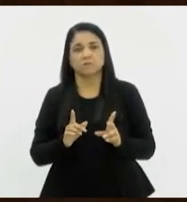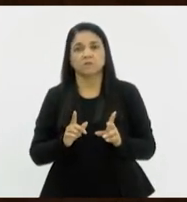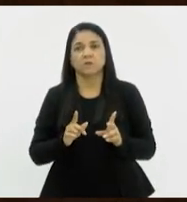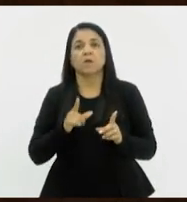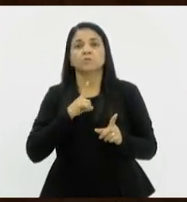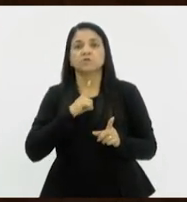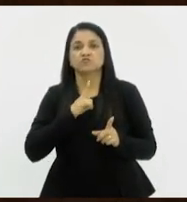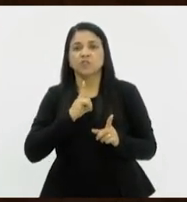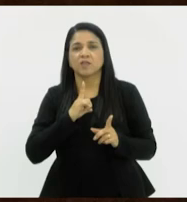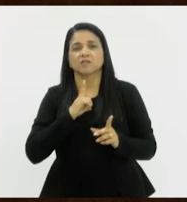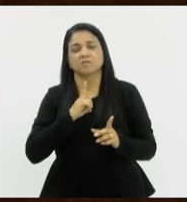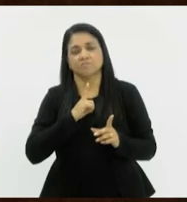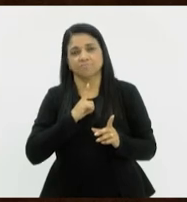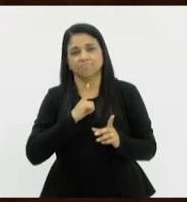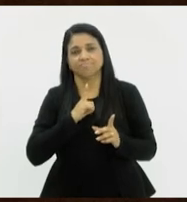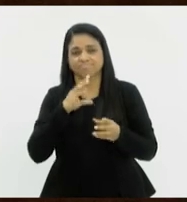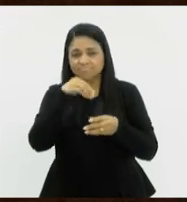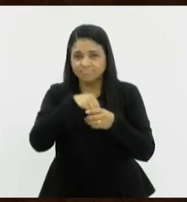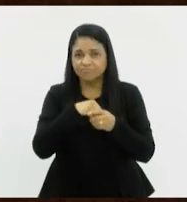tem